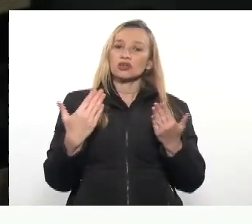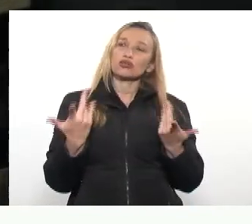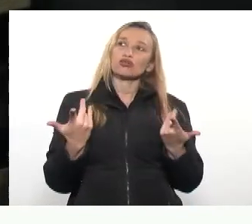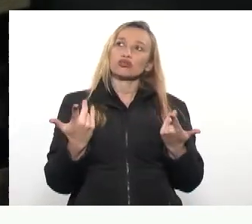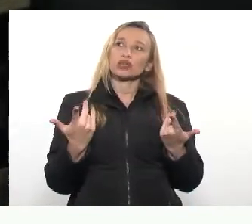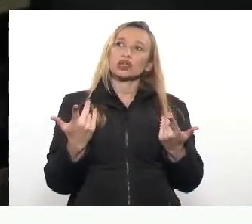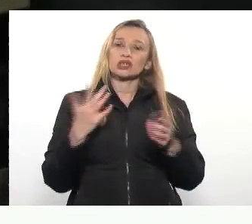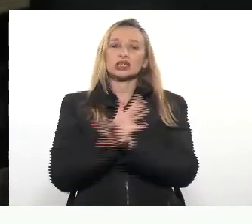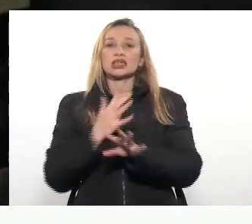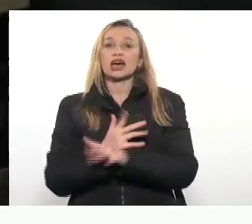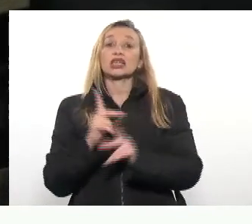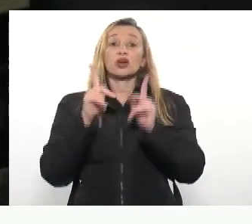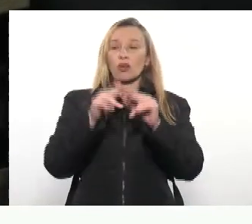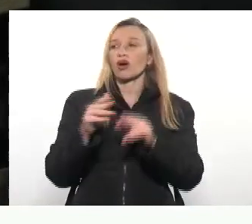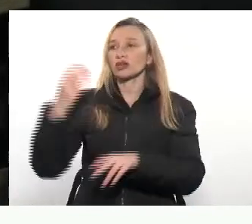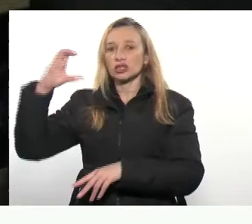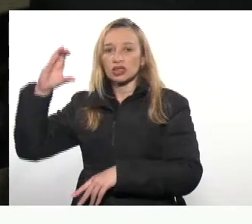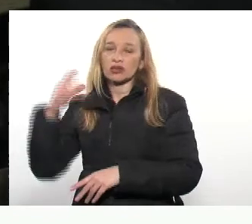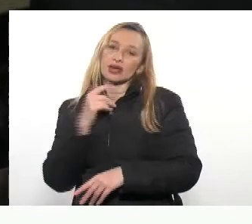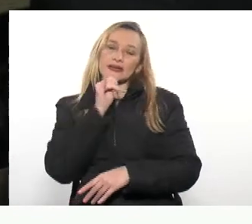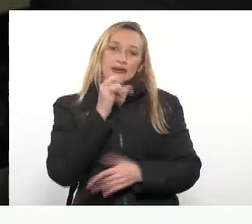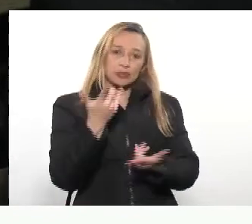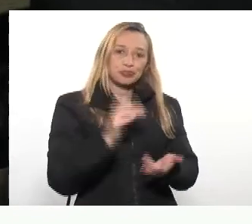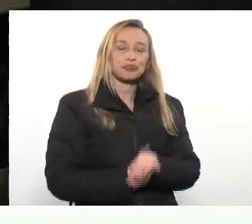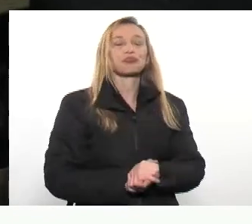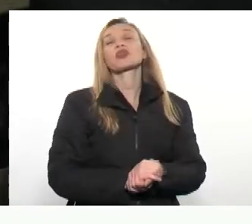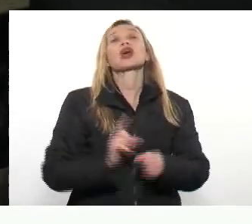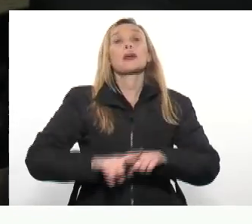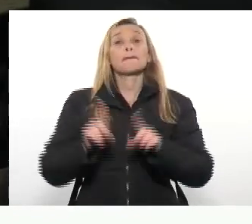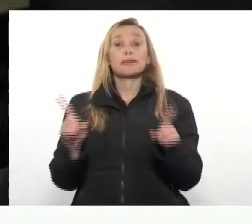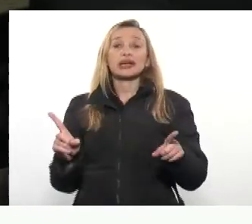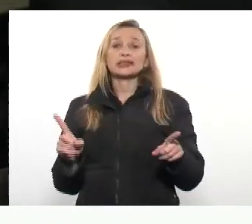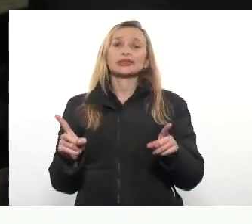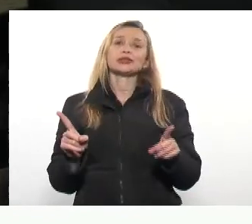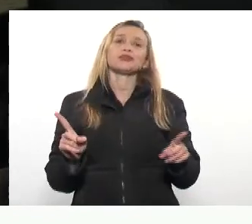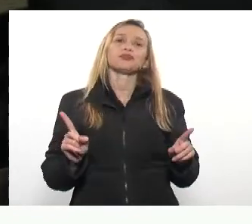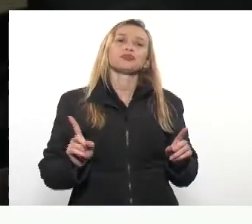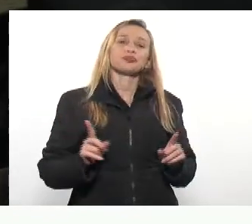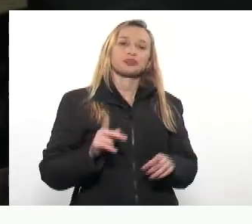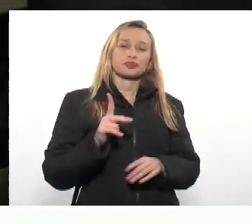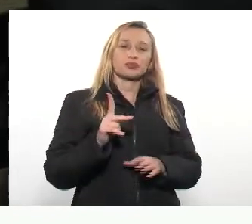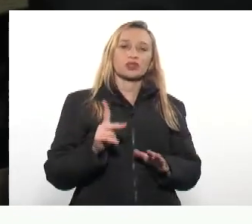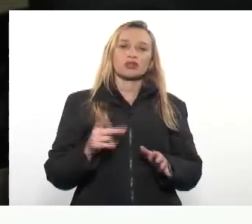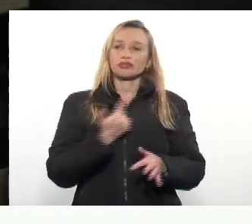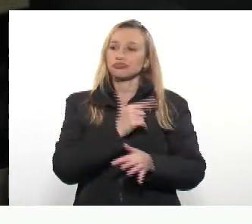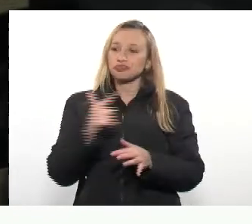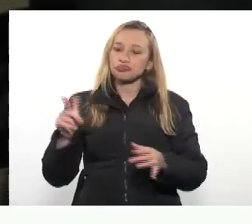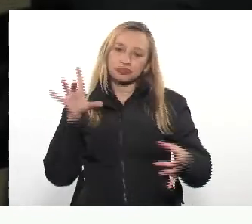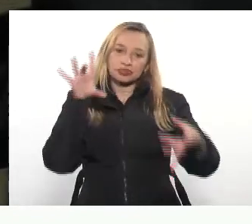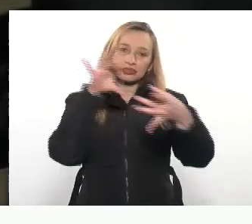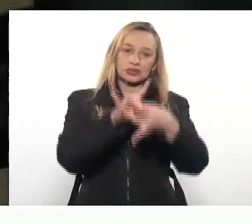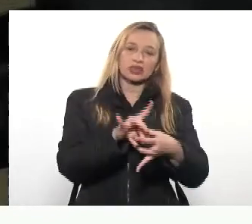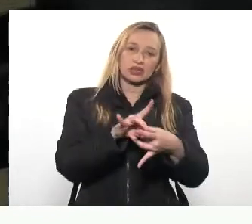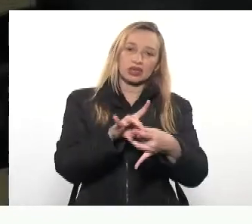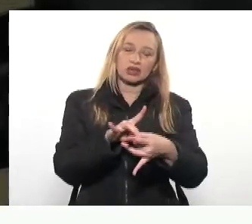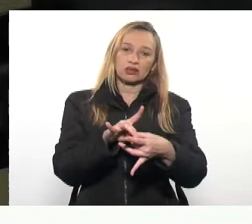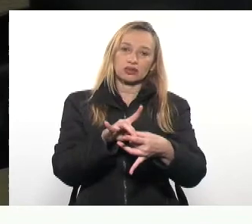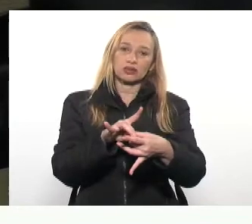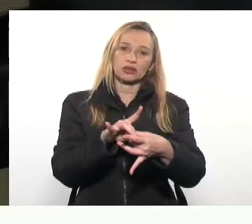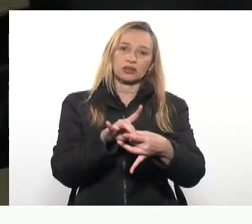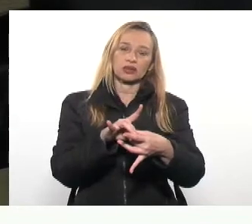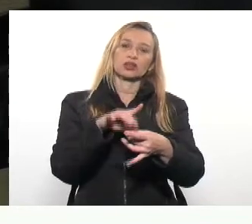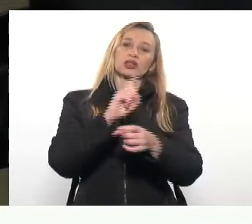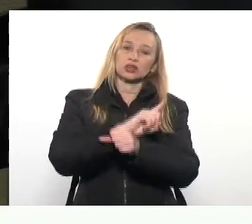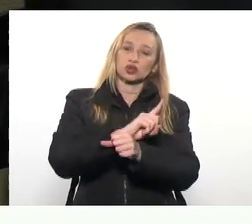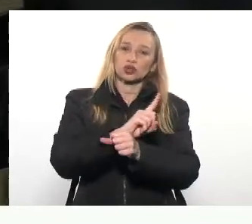também a implantação desses hidrômetros, não apenas a compra. Mas a definição é não ter mais ligação sem hidrômetro. Isso